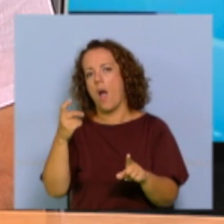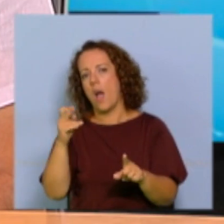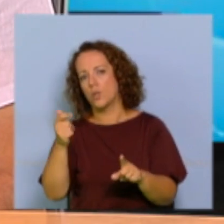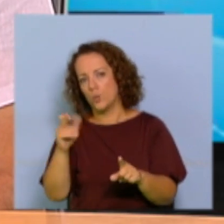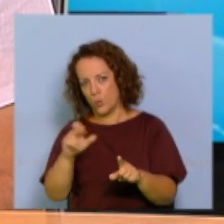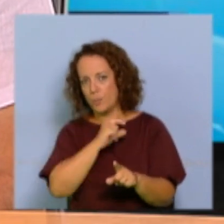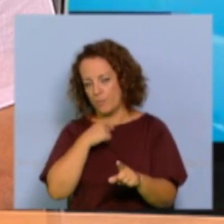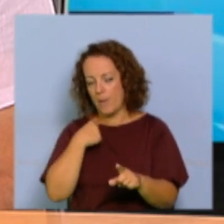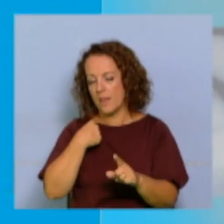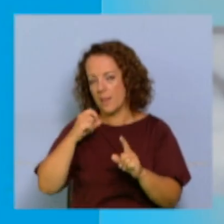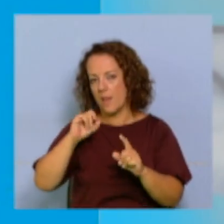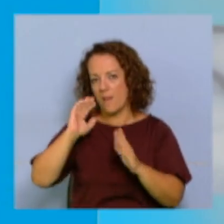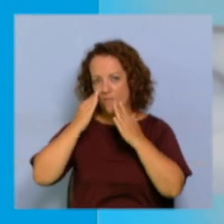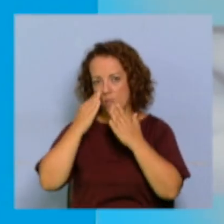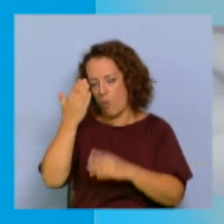então esse